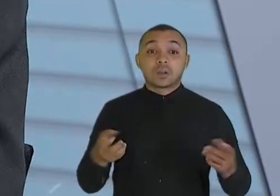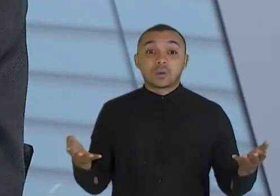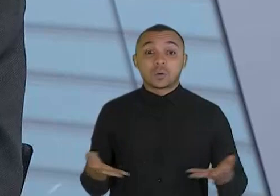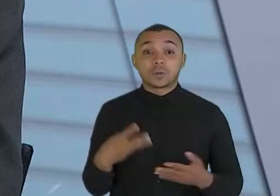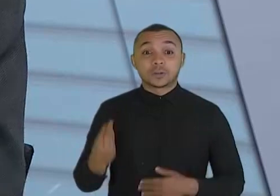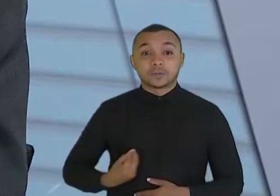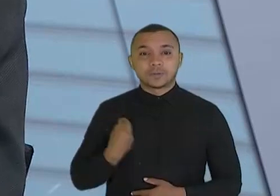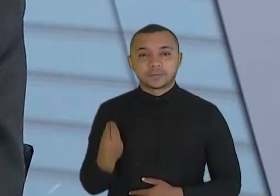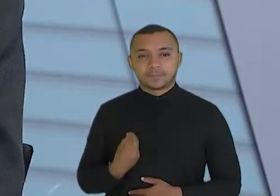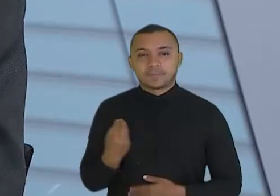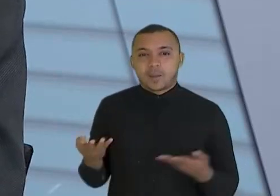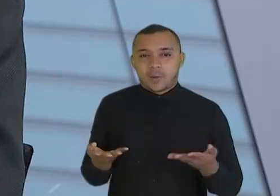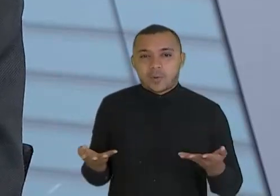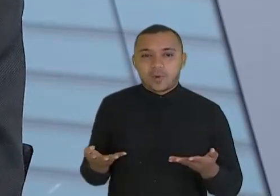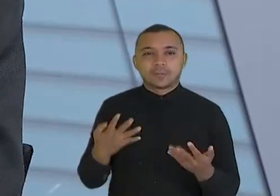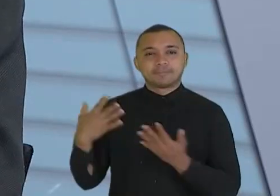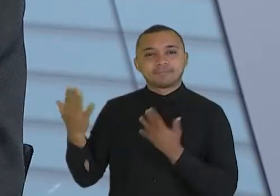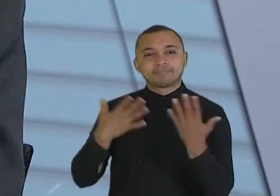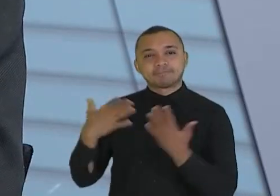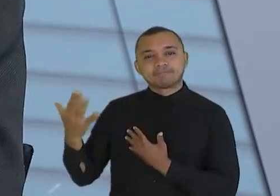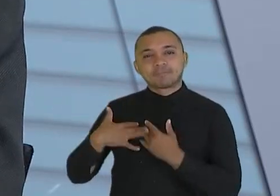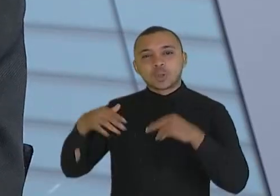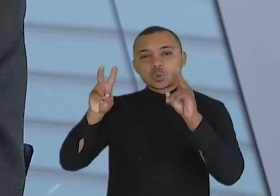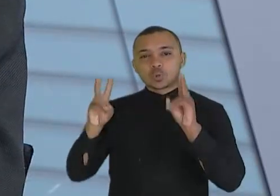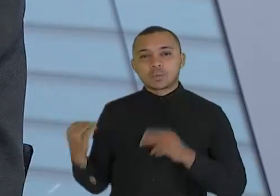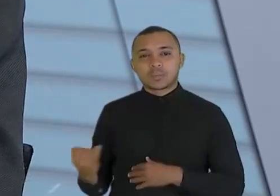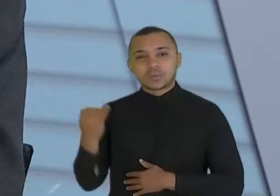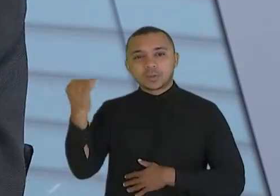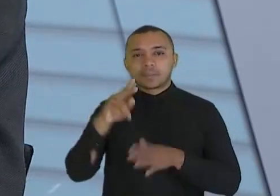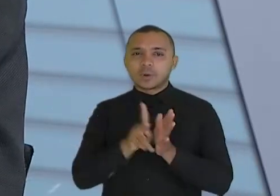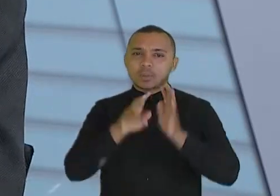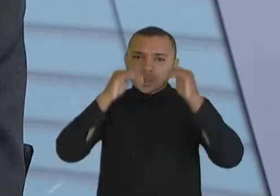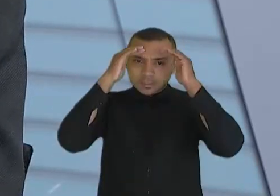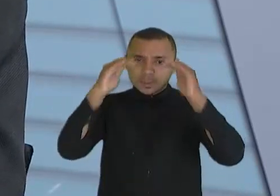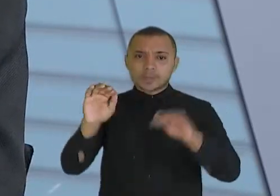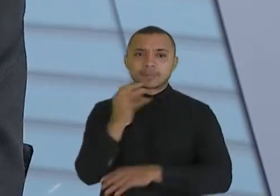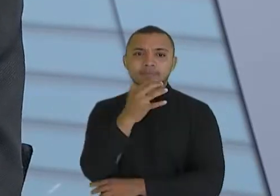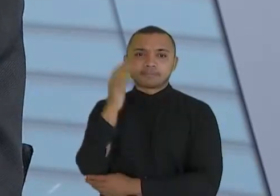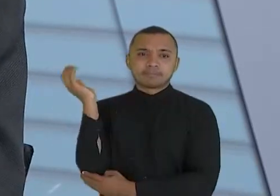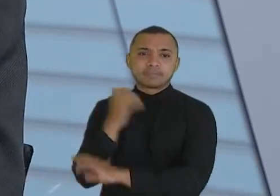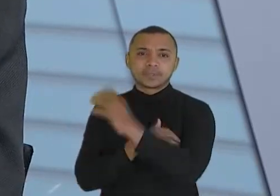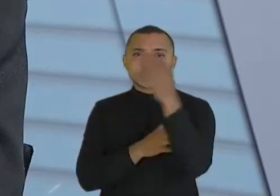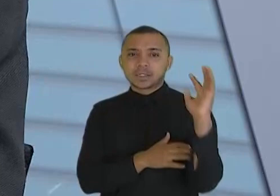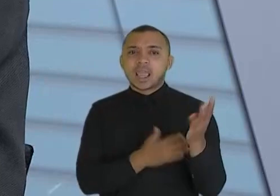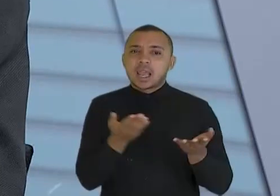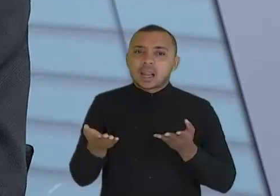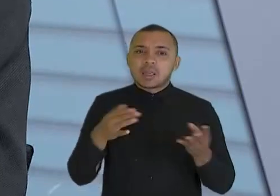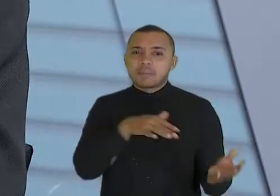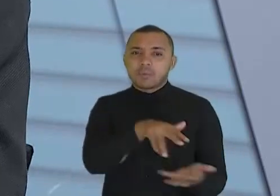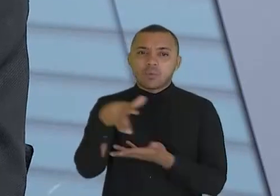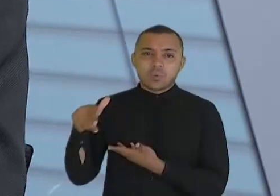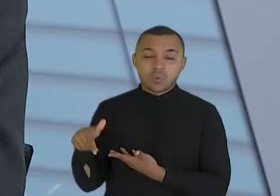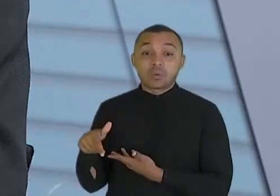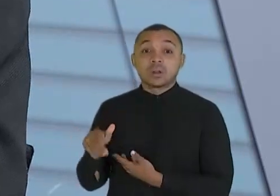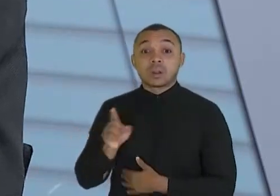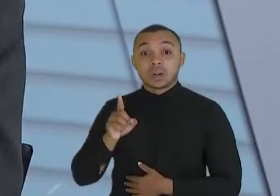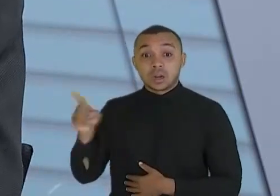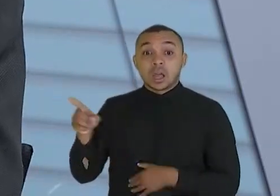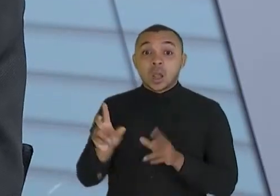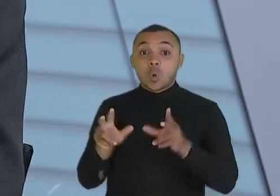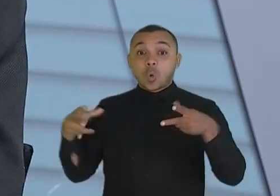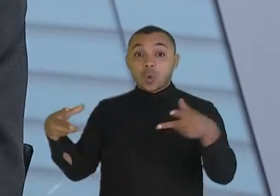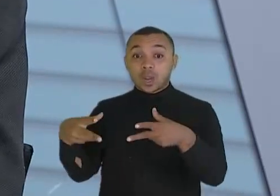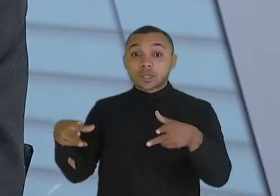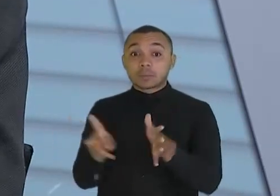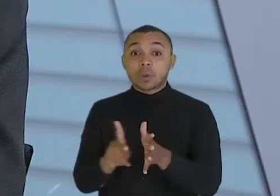a conversar, professor, sobre a importância de educação ambiental, equilíbrio ambiental, sustentabilidade ambiental, no Congresso